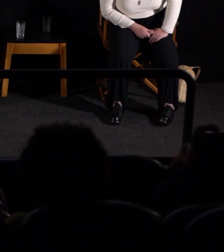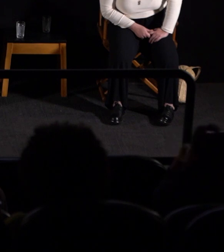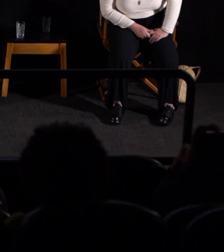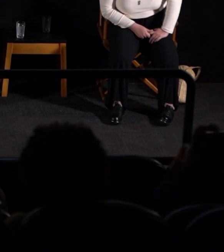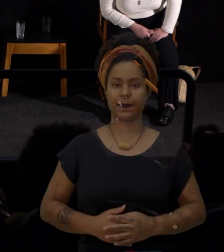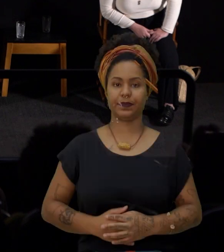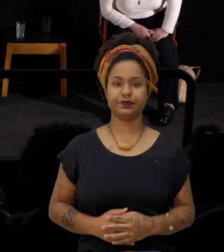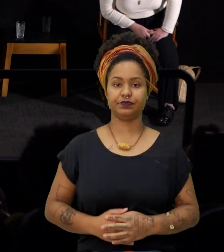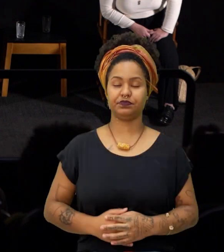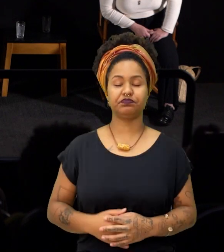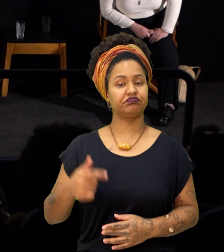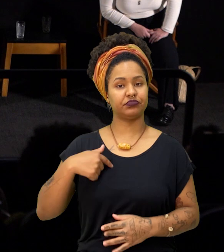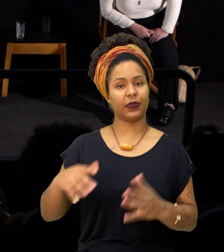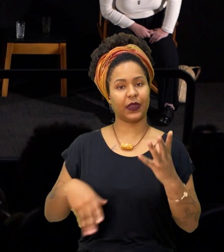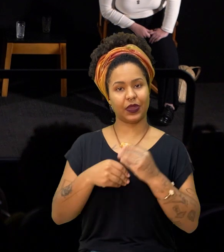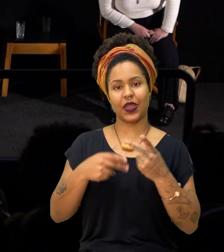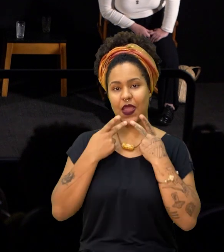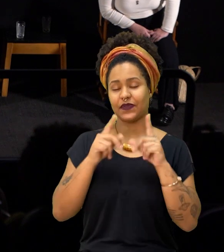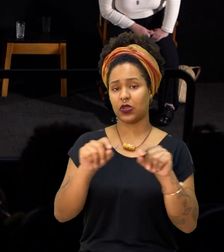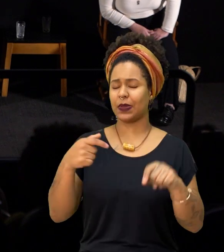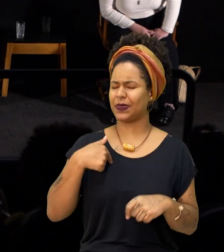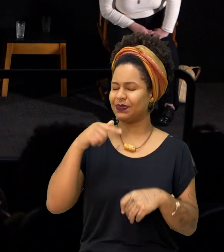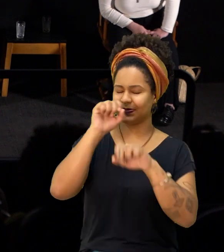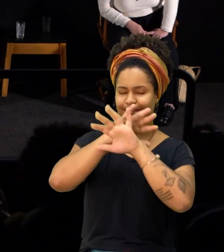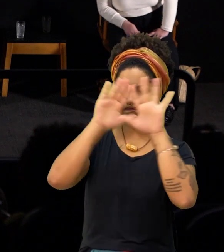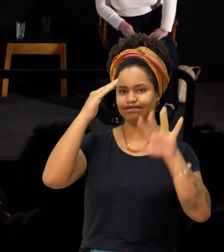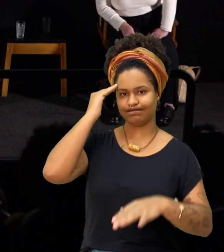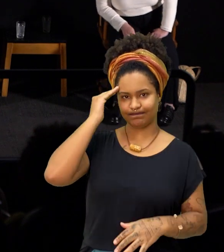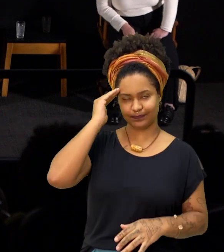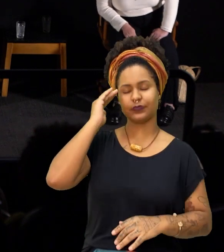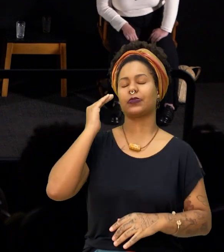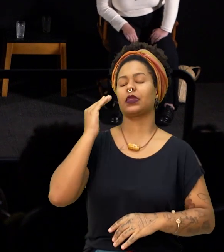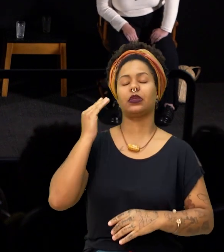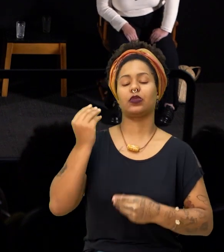Mas é que para mim ficou muito claro ali quando